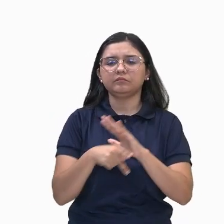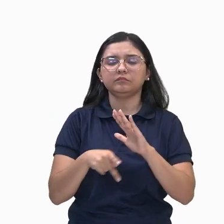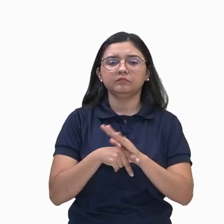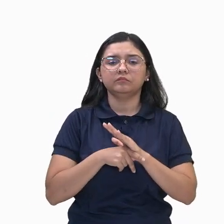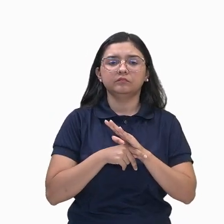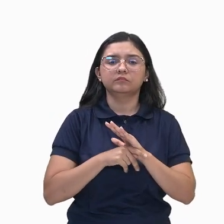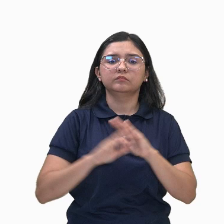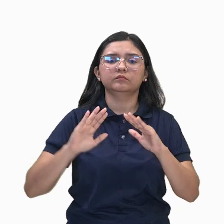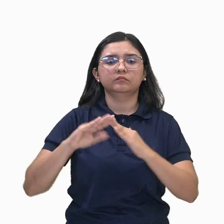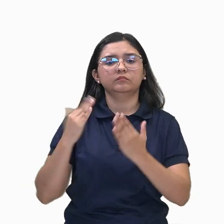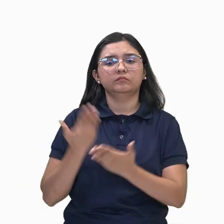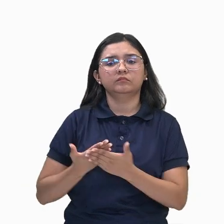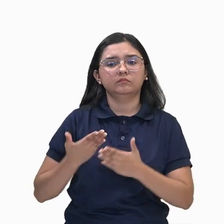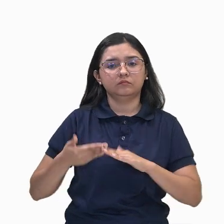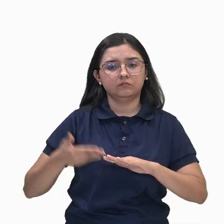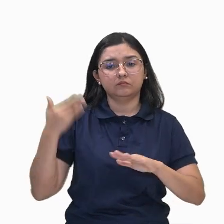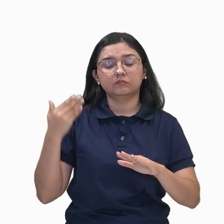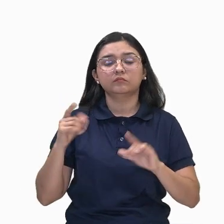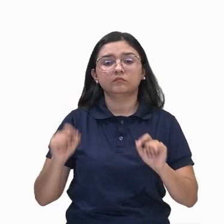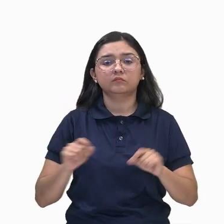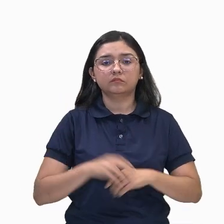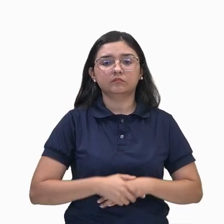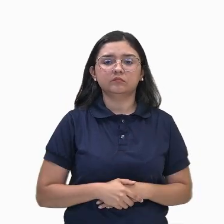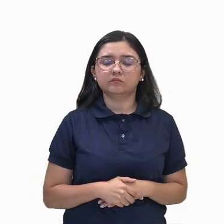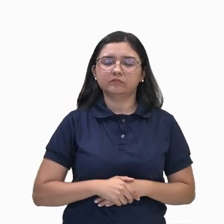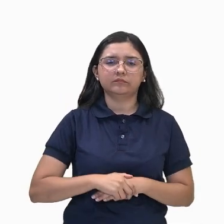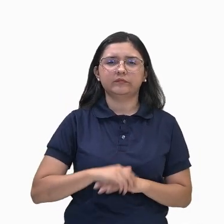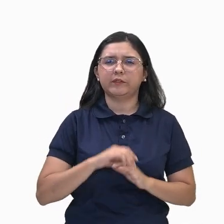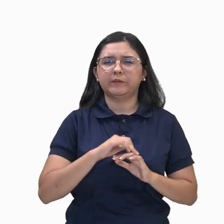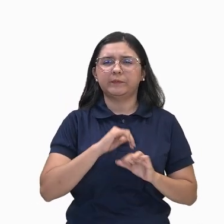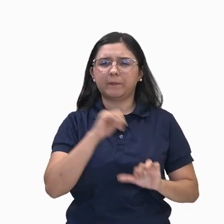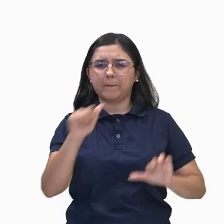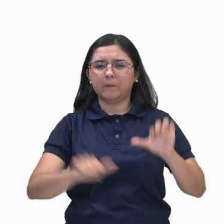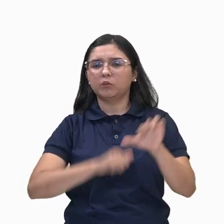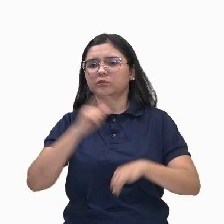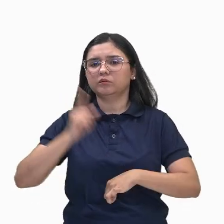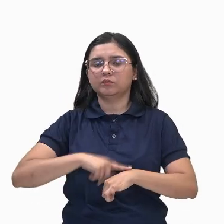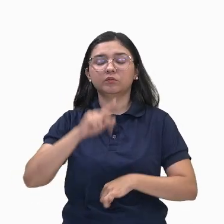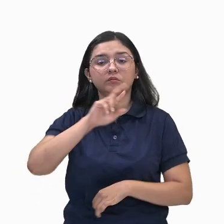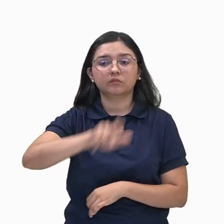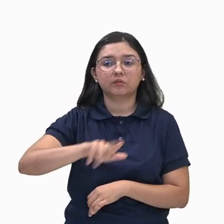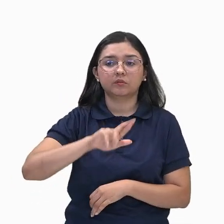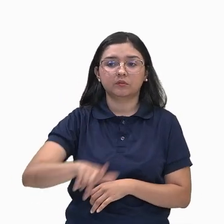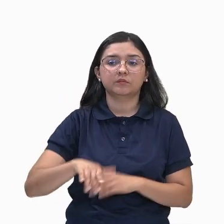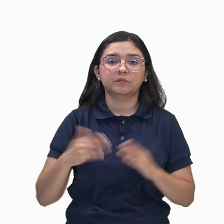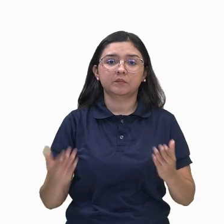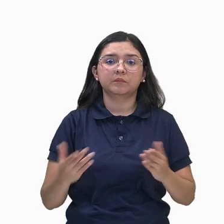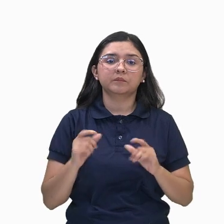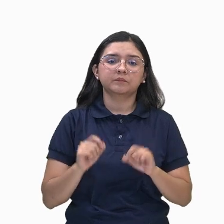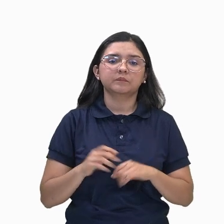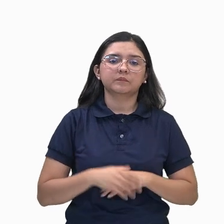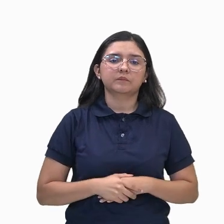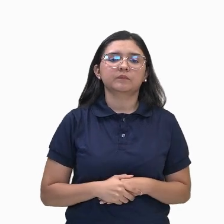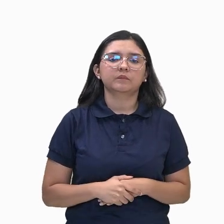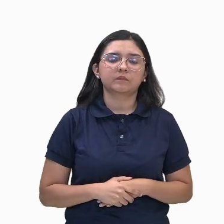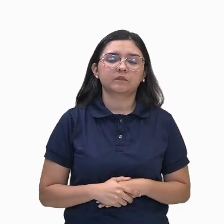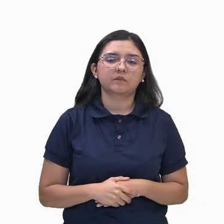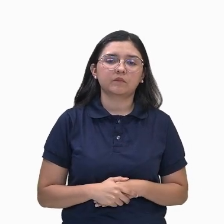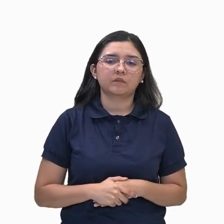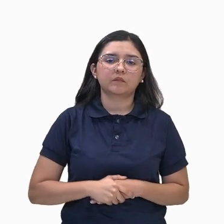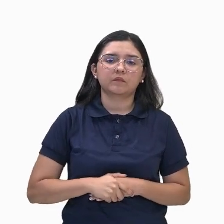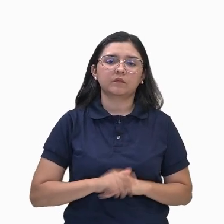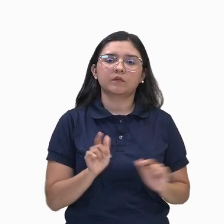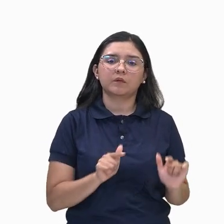escola anterior, como eu disse, não é de uma hora para outra, né, que uma escola acaba e inicia